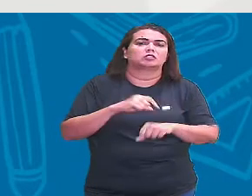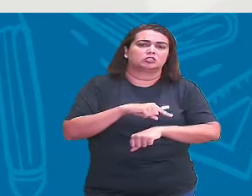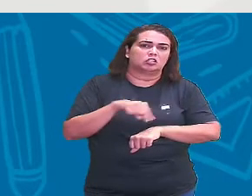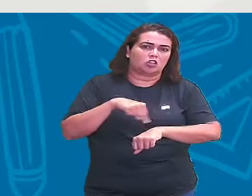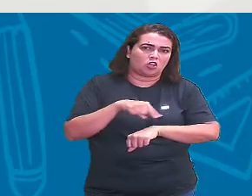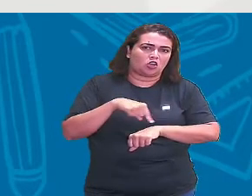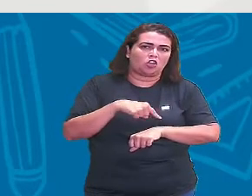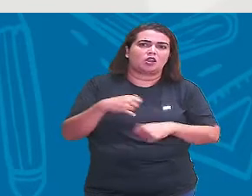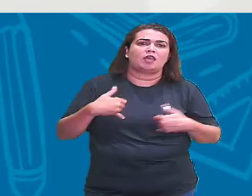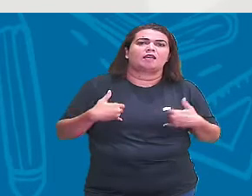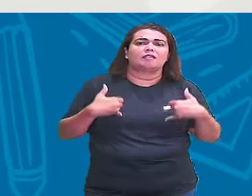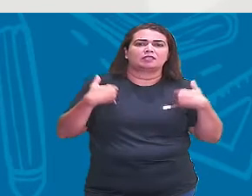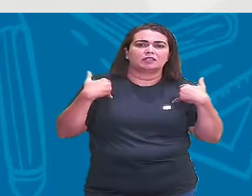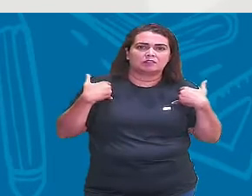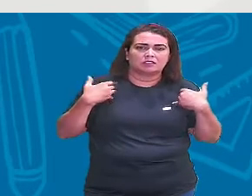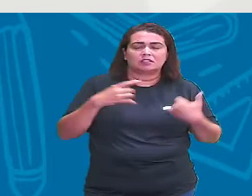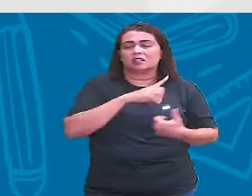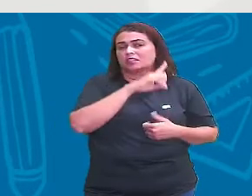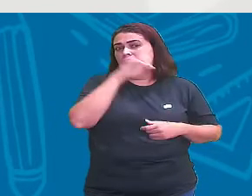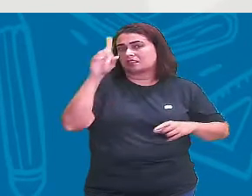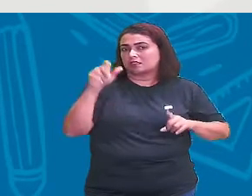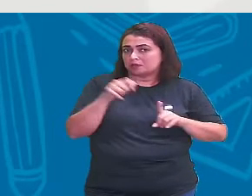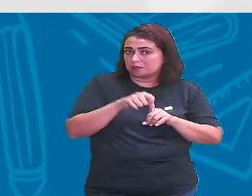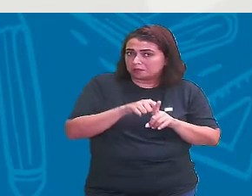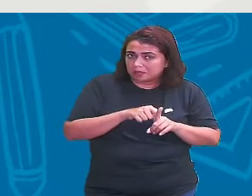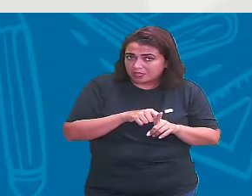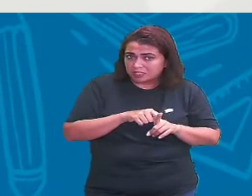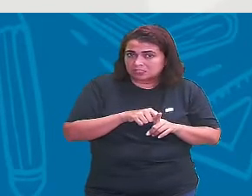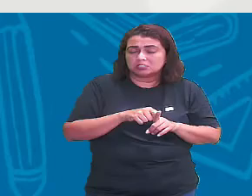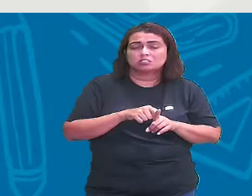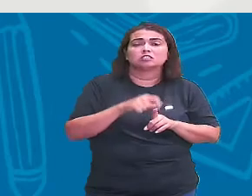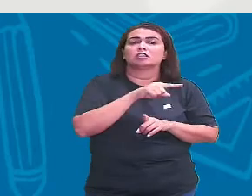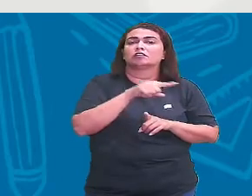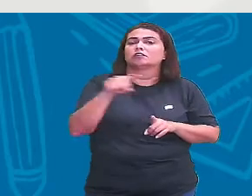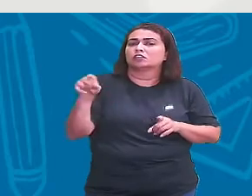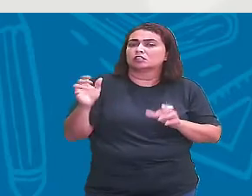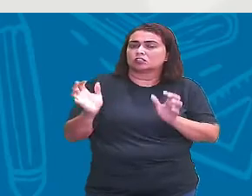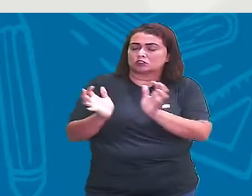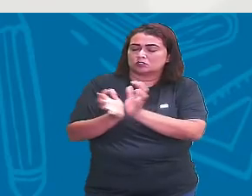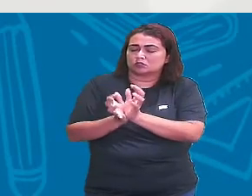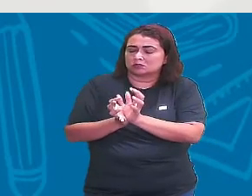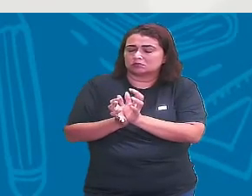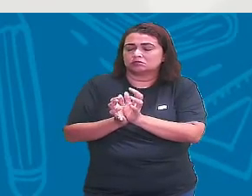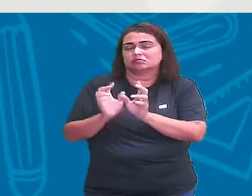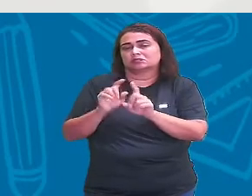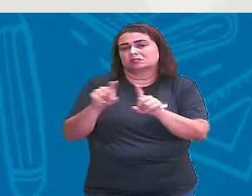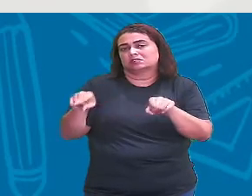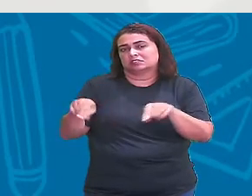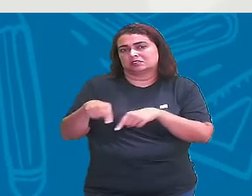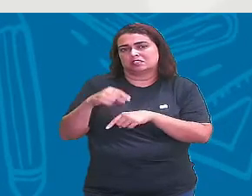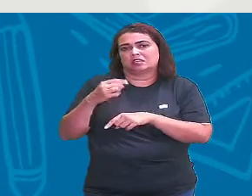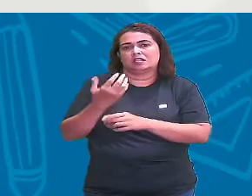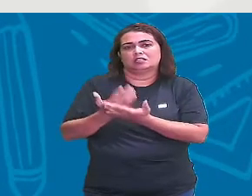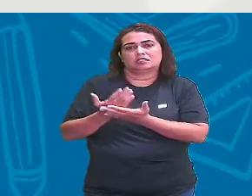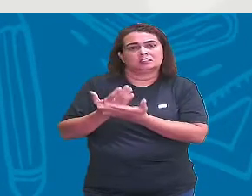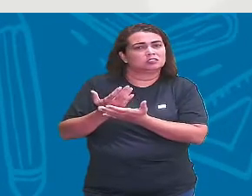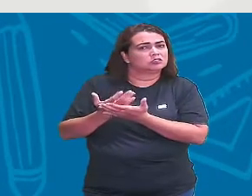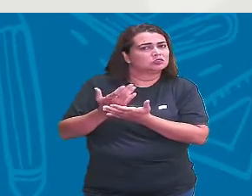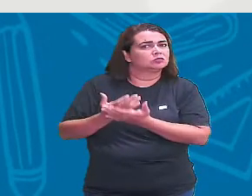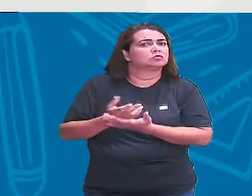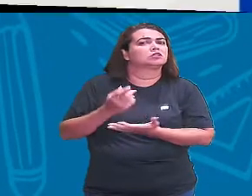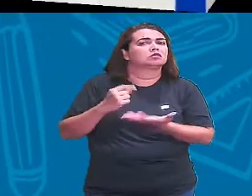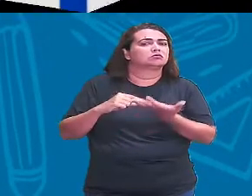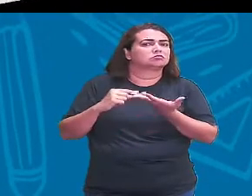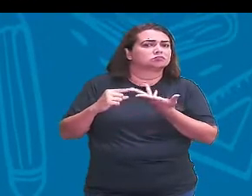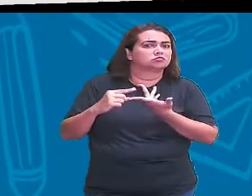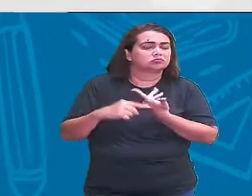horas, aniversários, dia do mês, a turma que você já passou, isso tudo são coisas que a gente consegue contar,